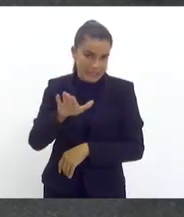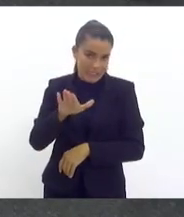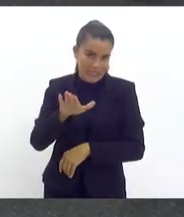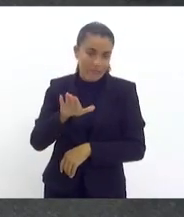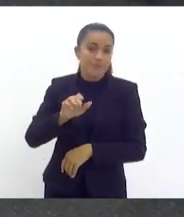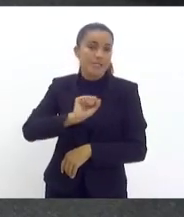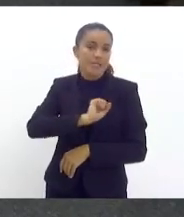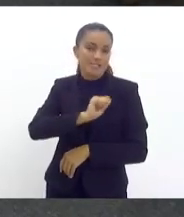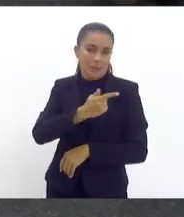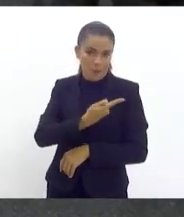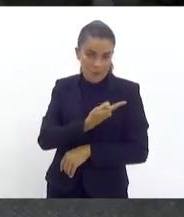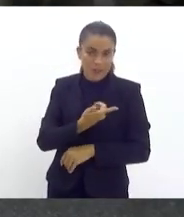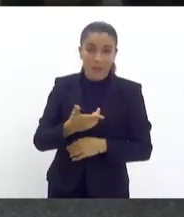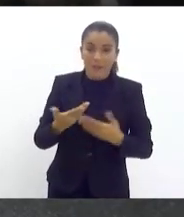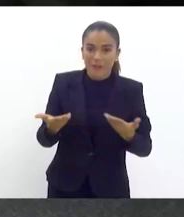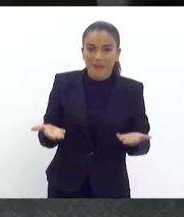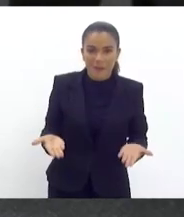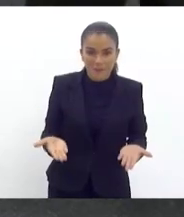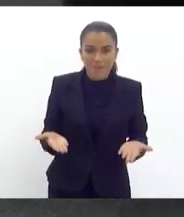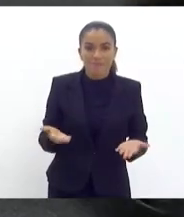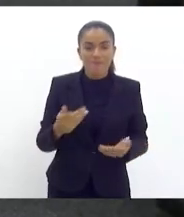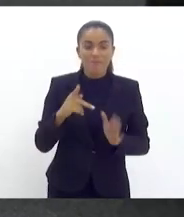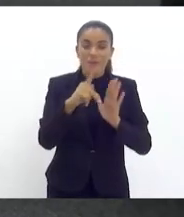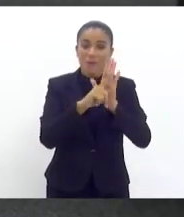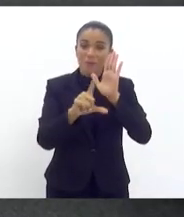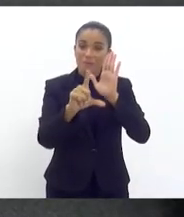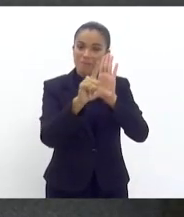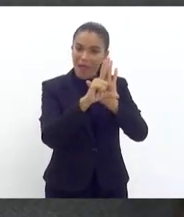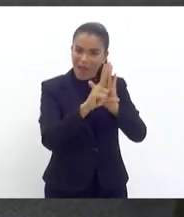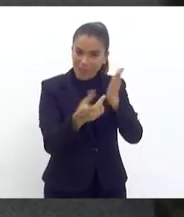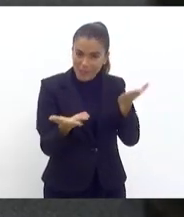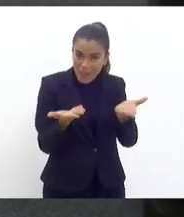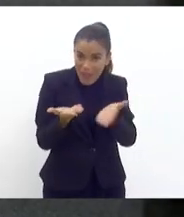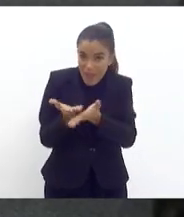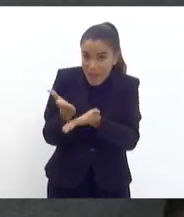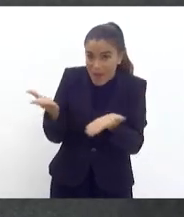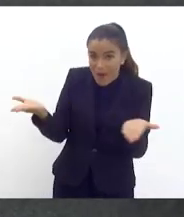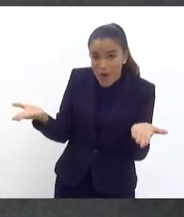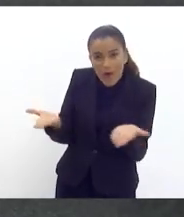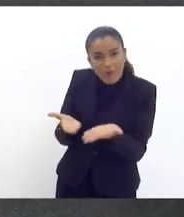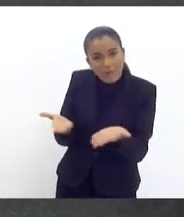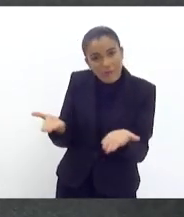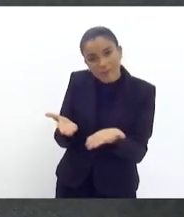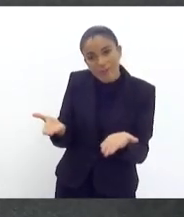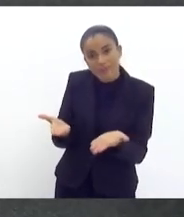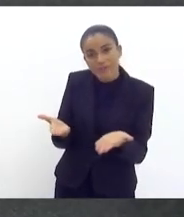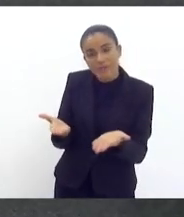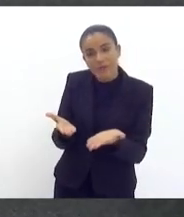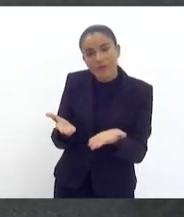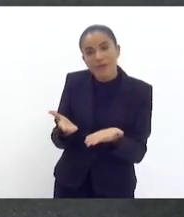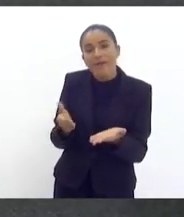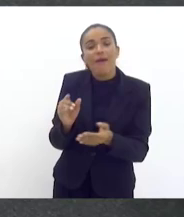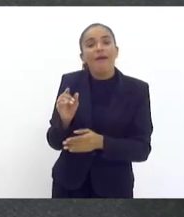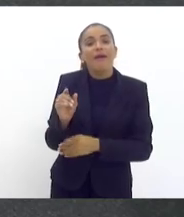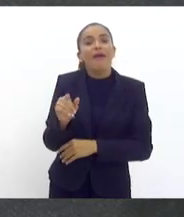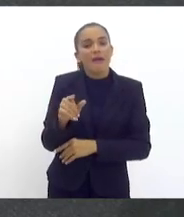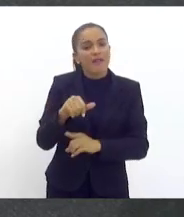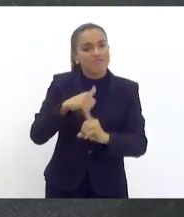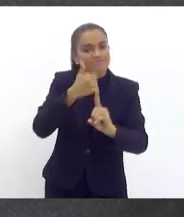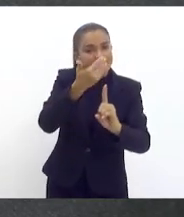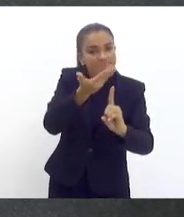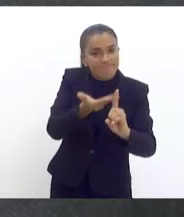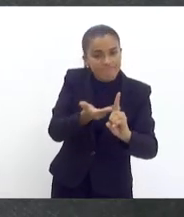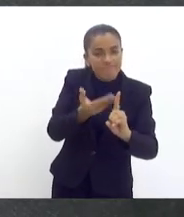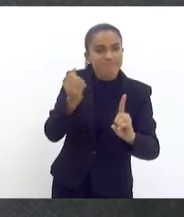São Gonçalo. Então, o PL que a gente está aprovando no dia de hoje, ele faz um